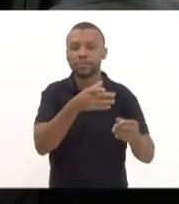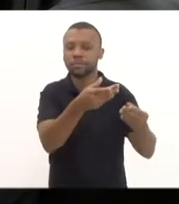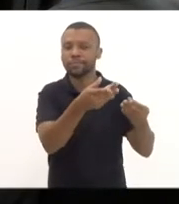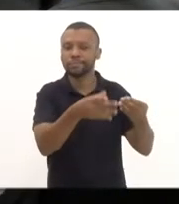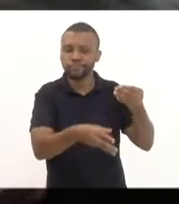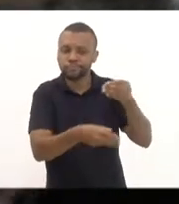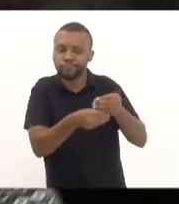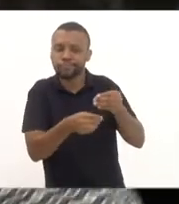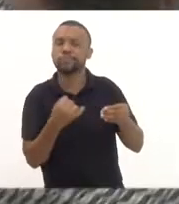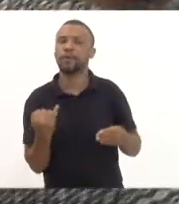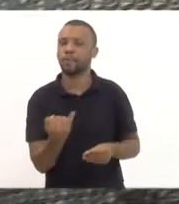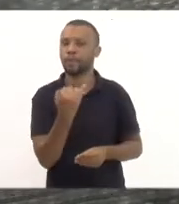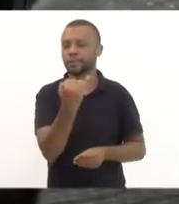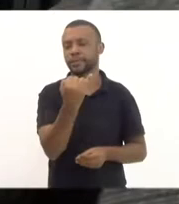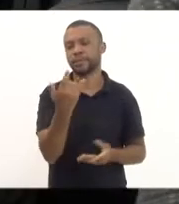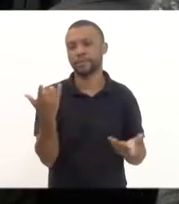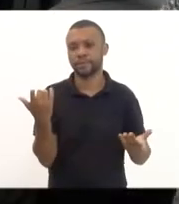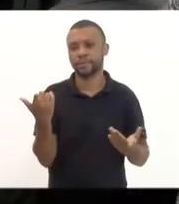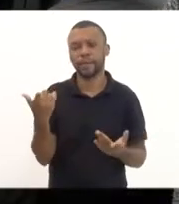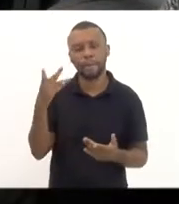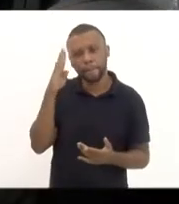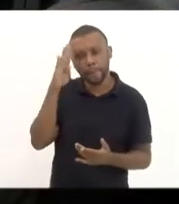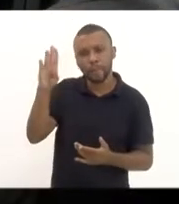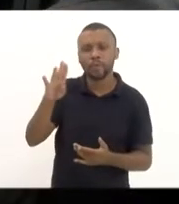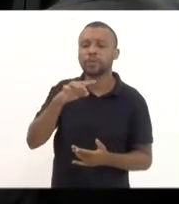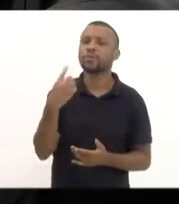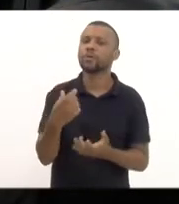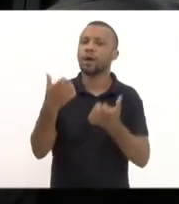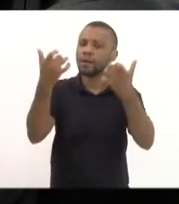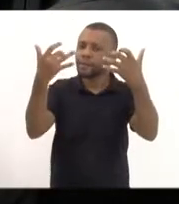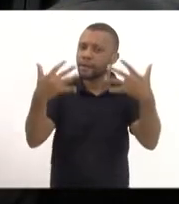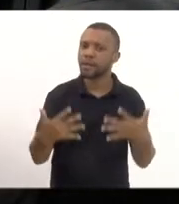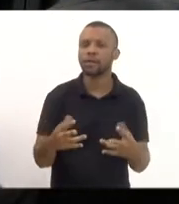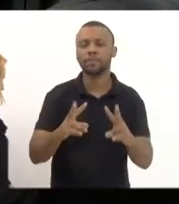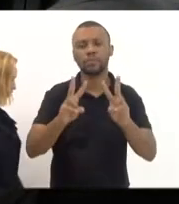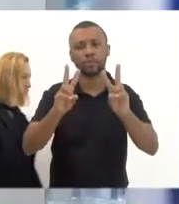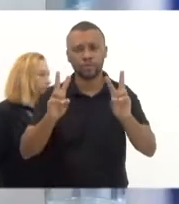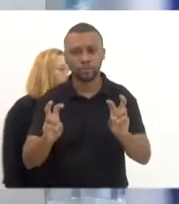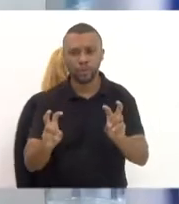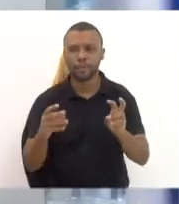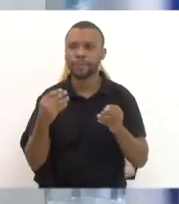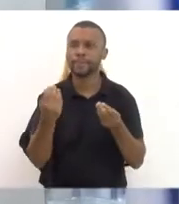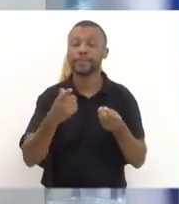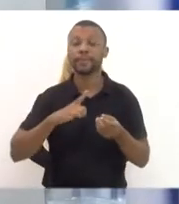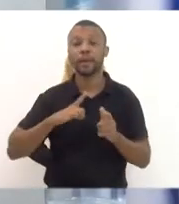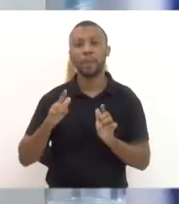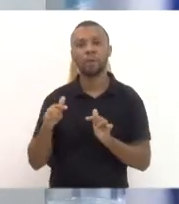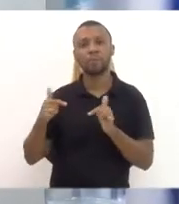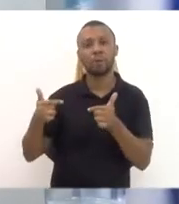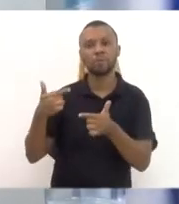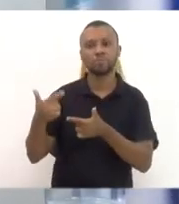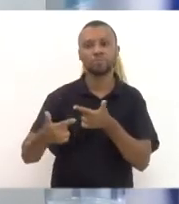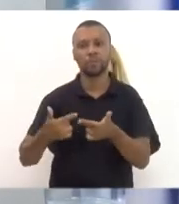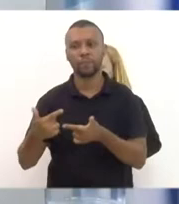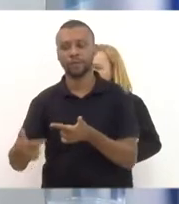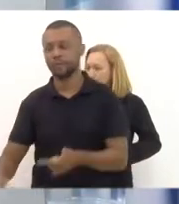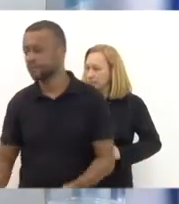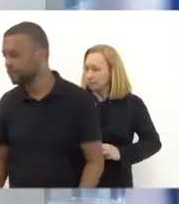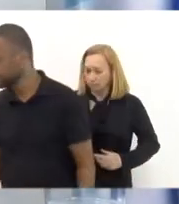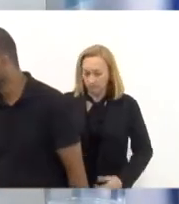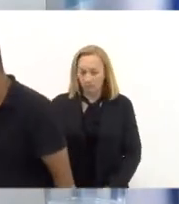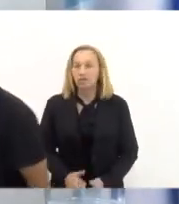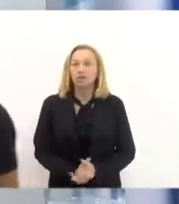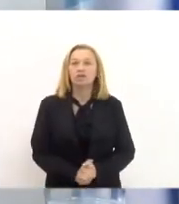Deputado eu já marquei uma vez quando fala e ter uma uma uma realização exclusiva para esquecer